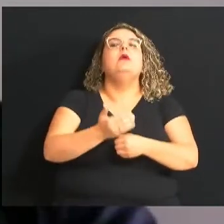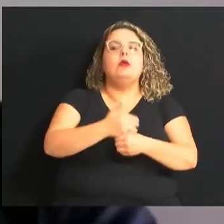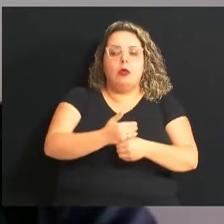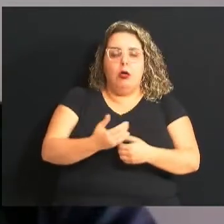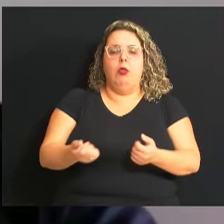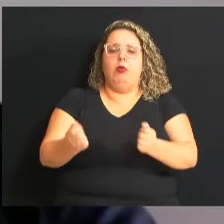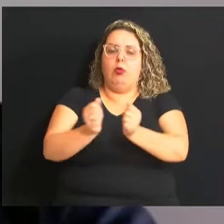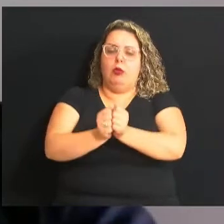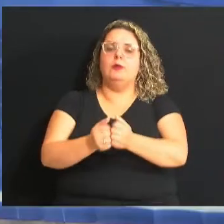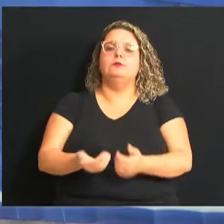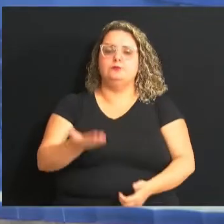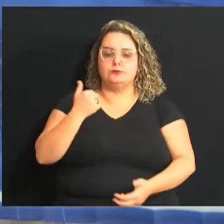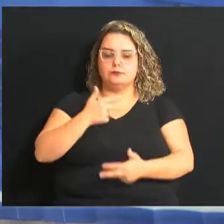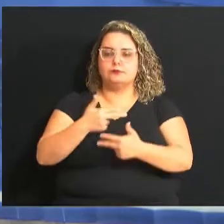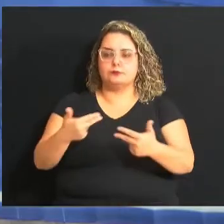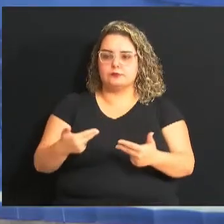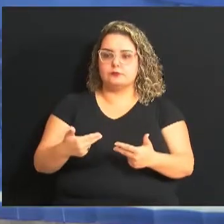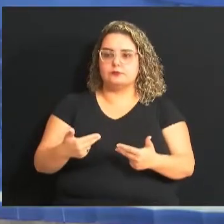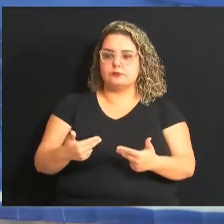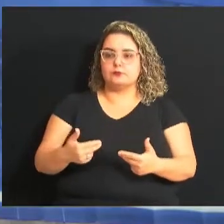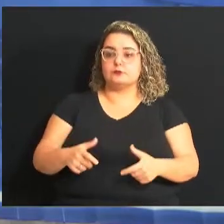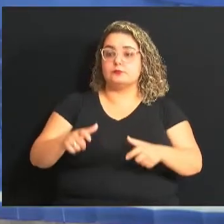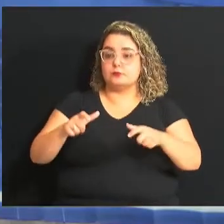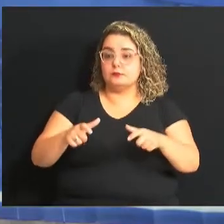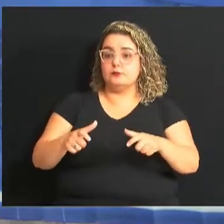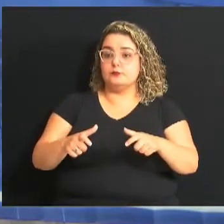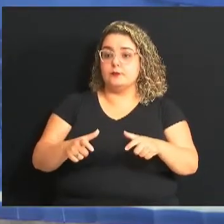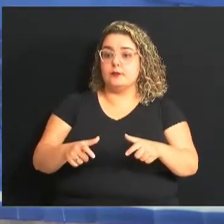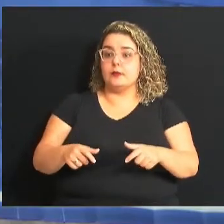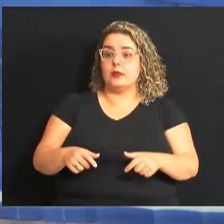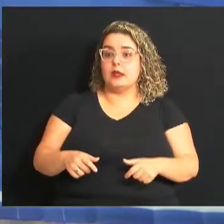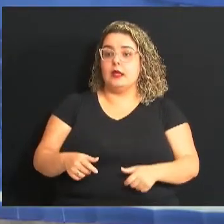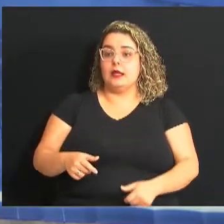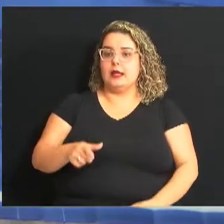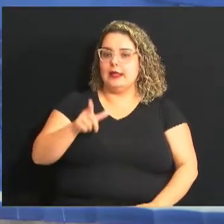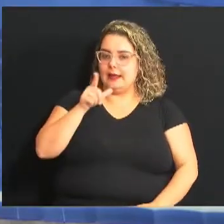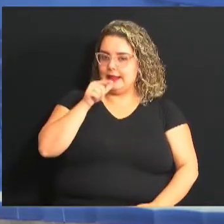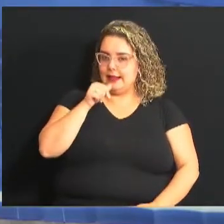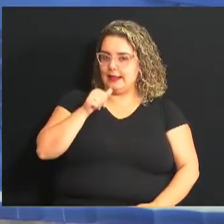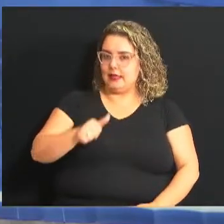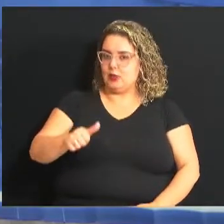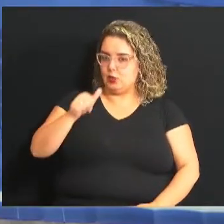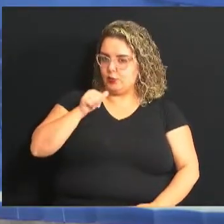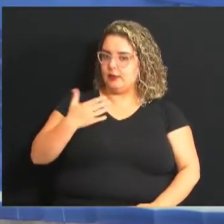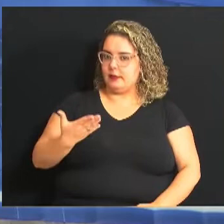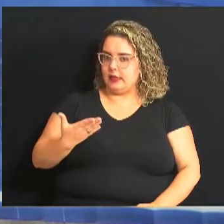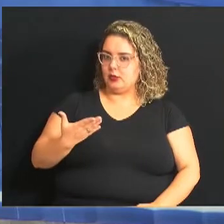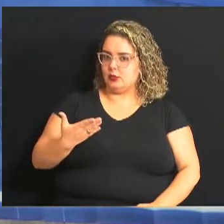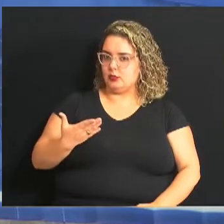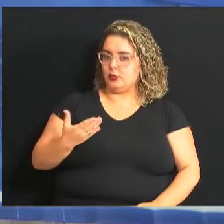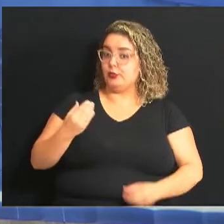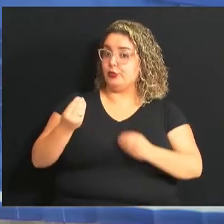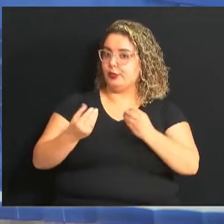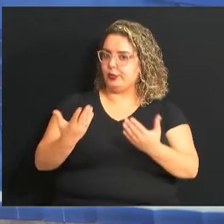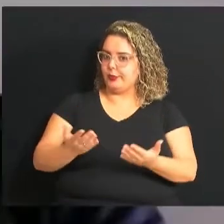na alimentação. E durante esse almoço, por exemplo, a ingestão de líquido, como é que fica?